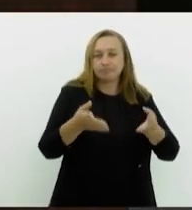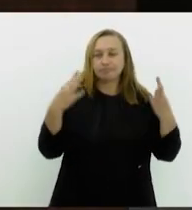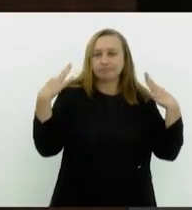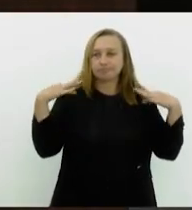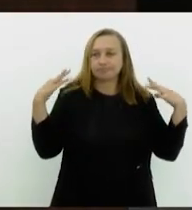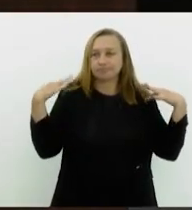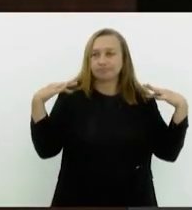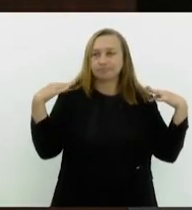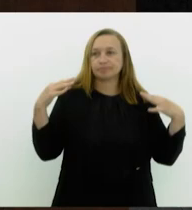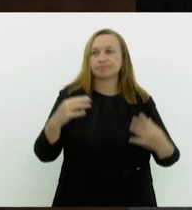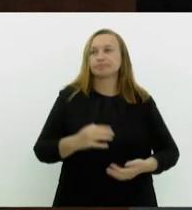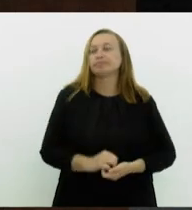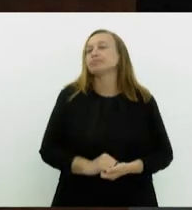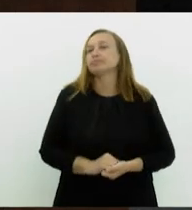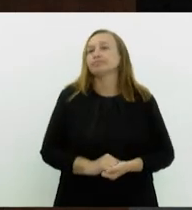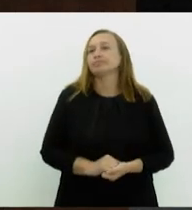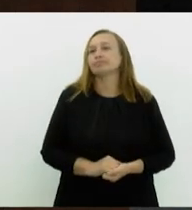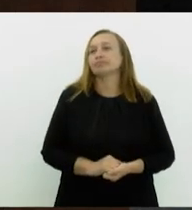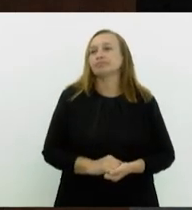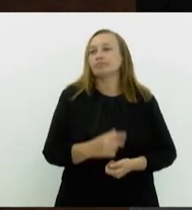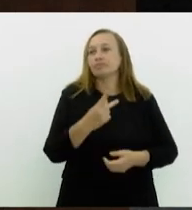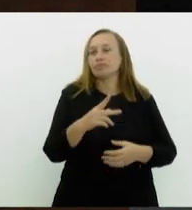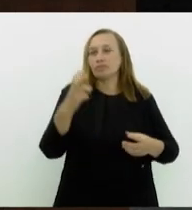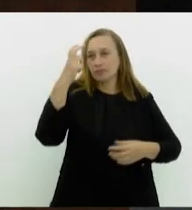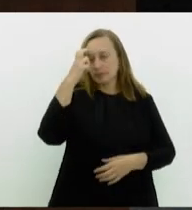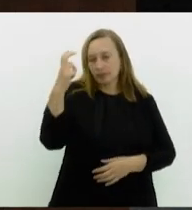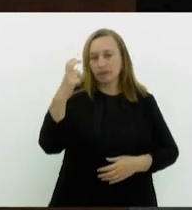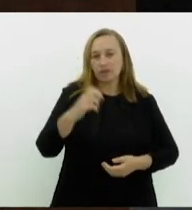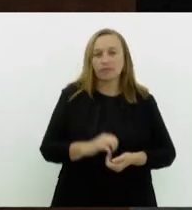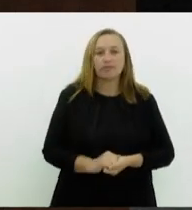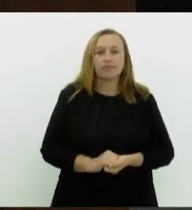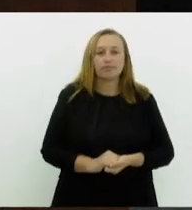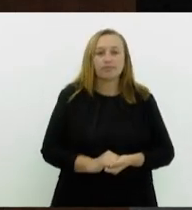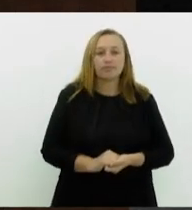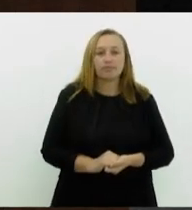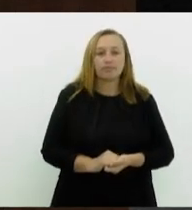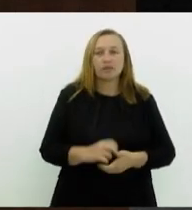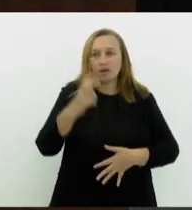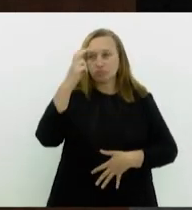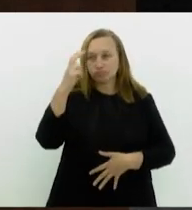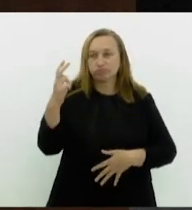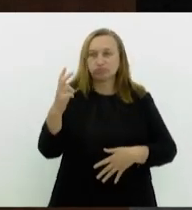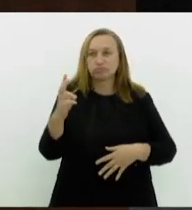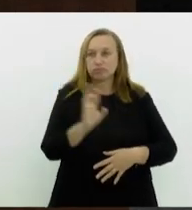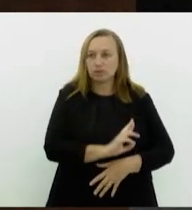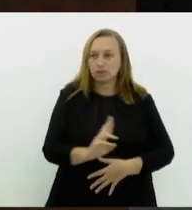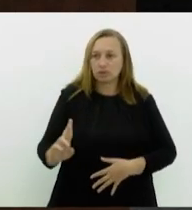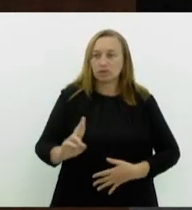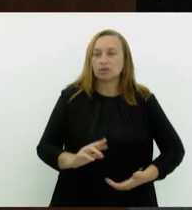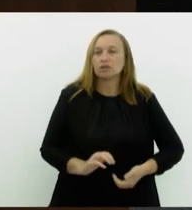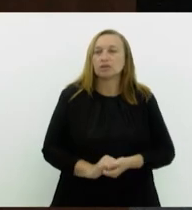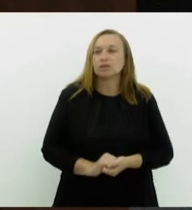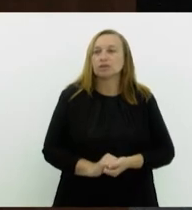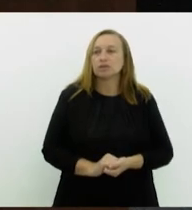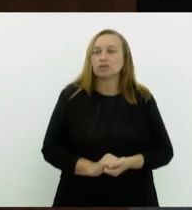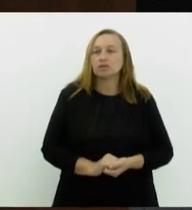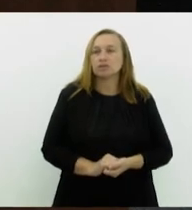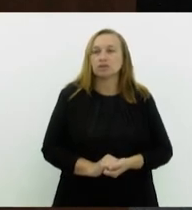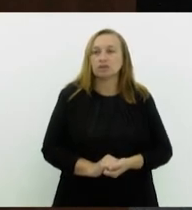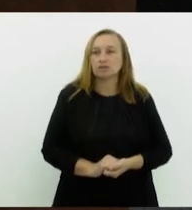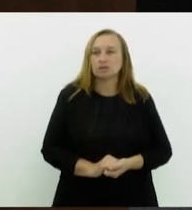turismo e com a sua cultura, sobretudo a cultura religiosa. Esse projeto